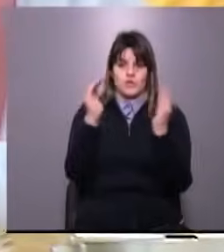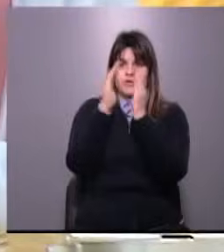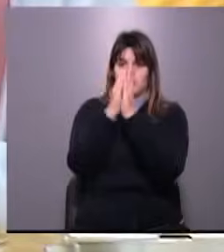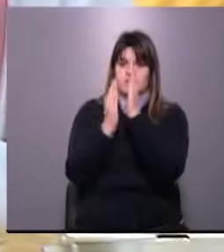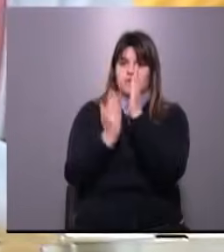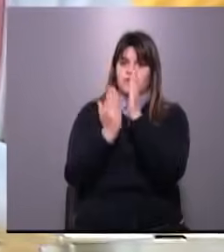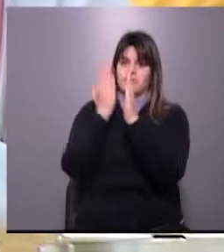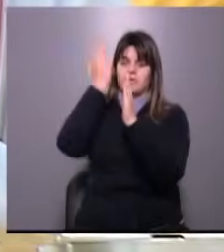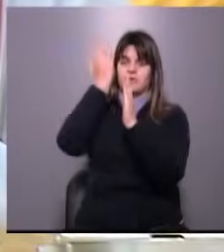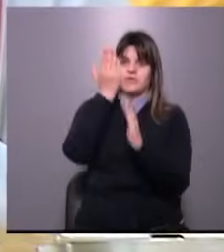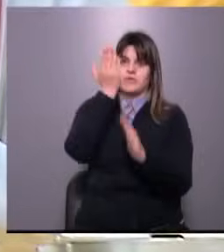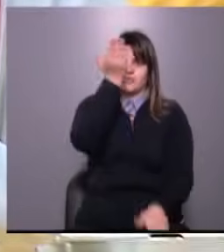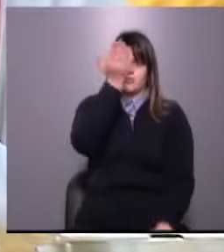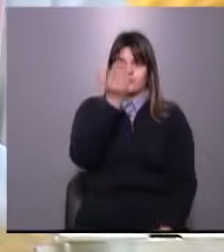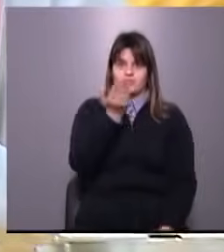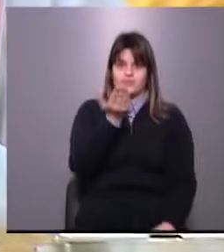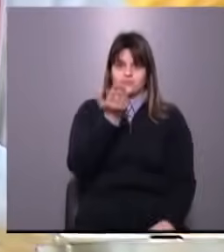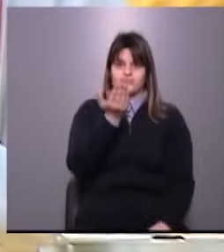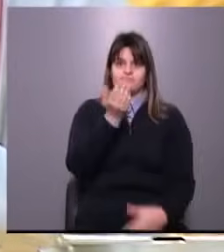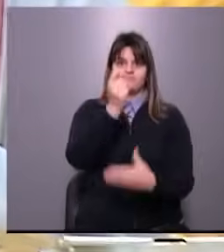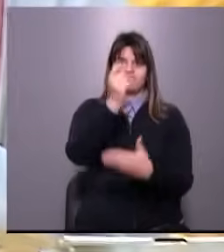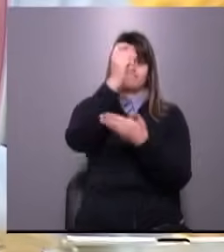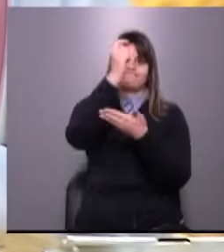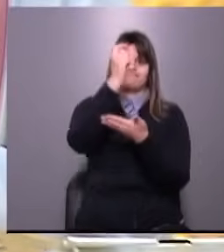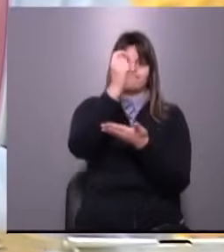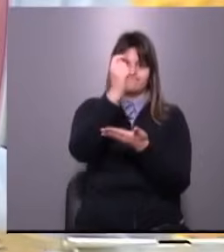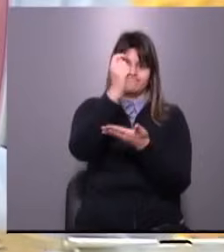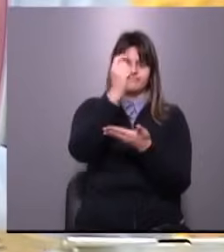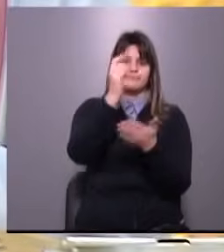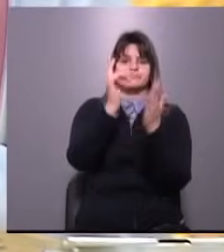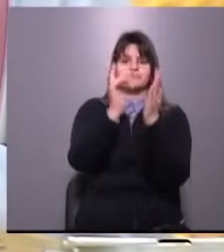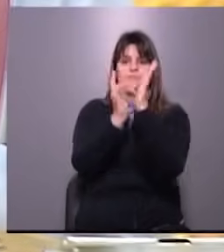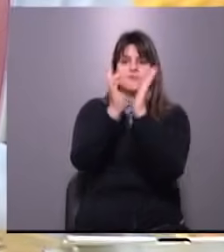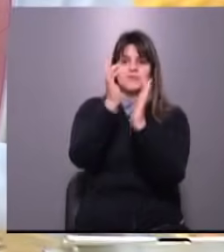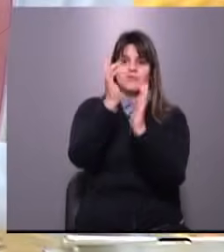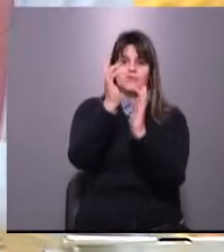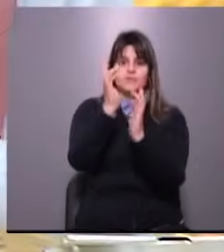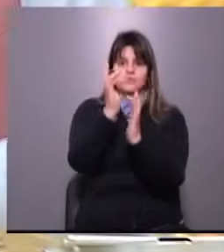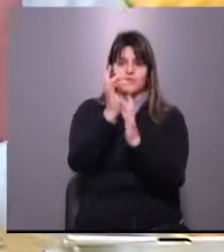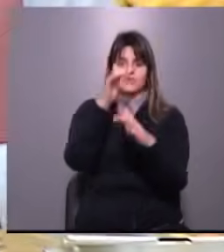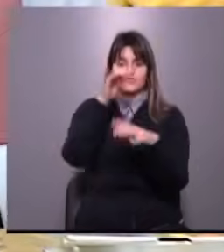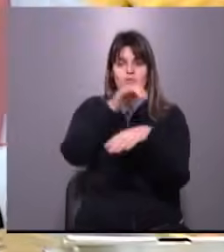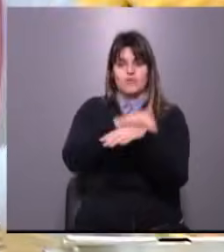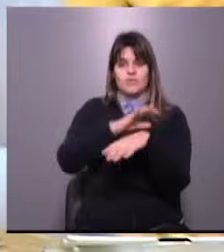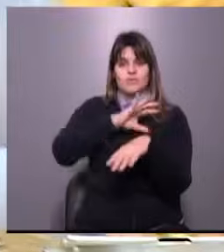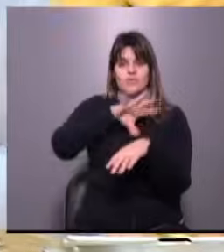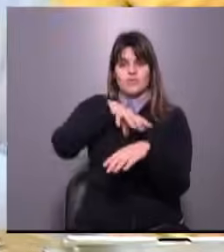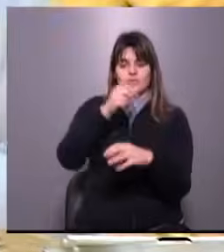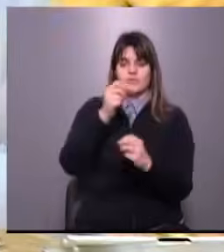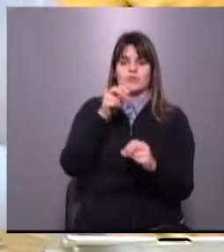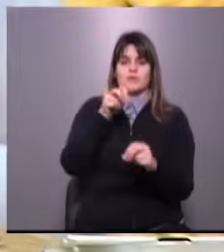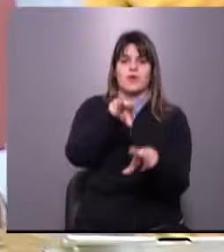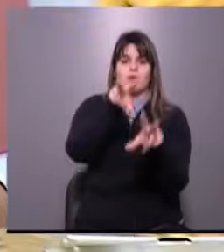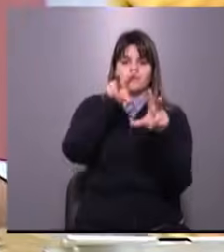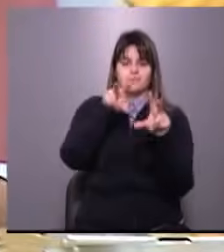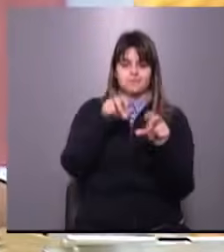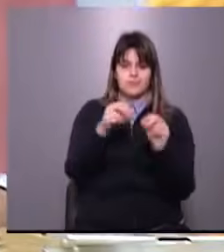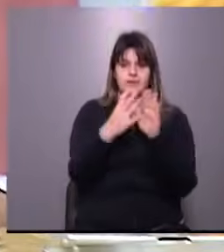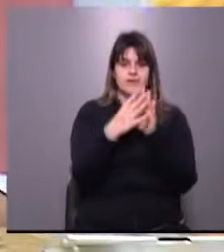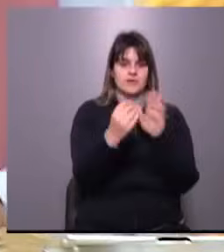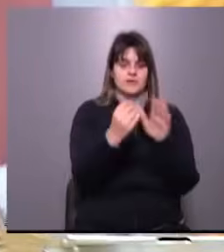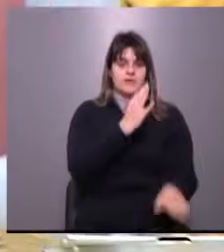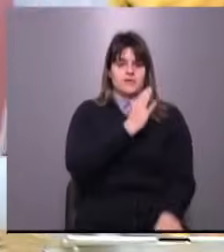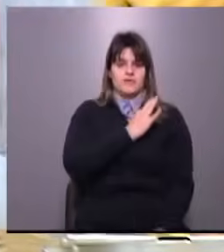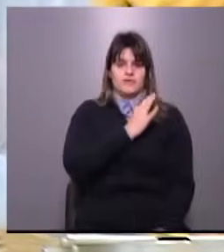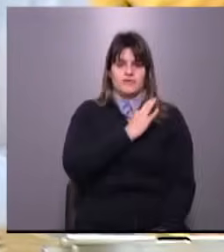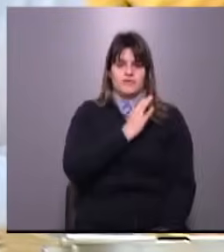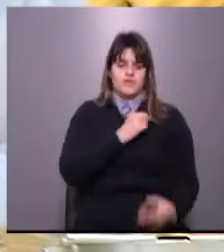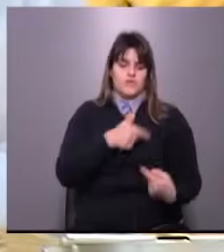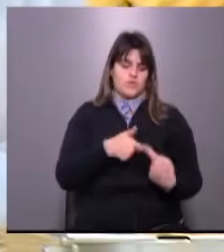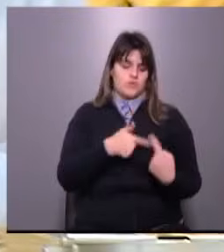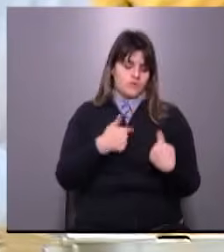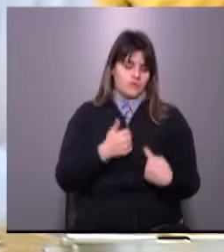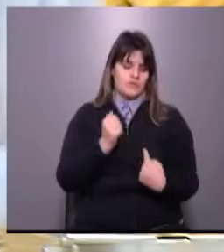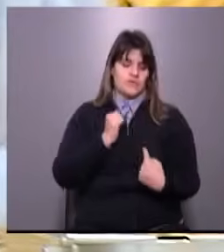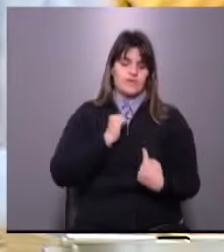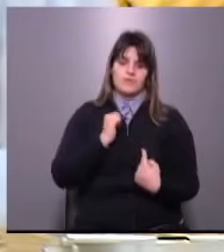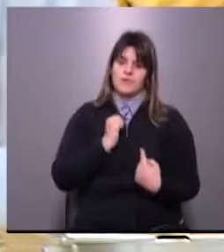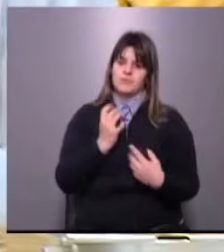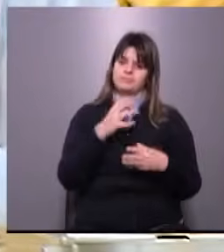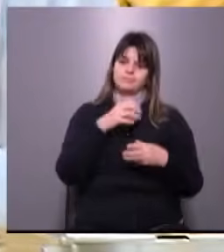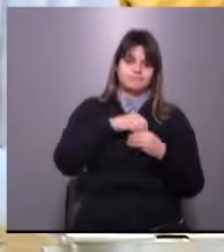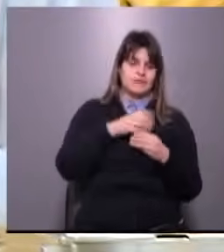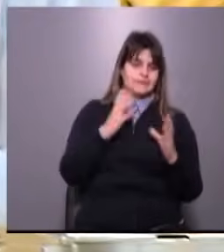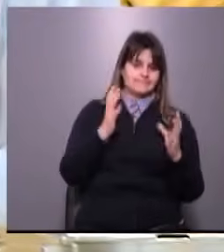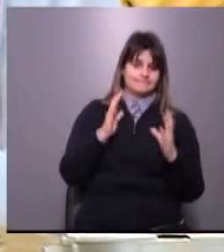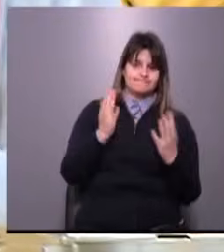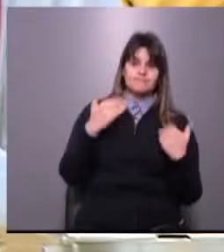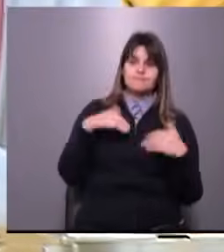Eis o Cordeiro de Deus, Jesus Cristo, que tira o pecado do mundo. Senhor, eu não